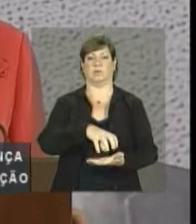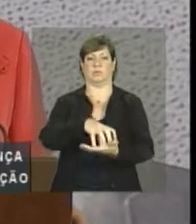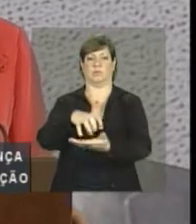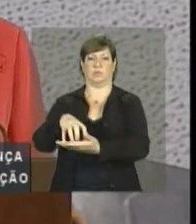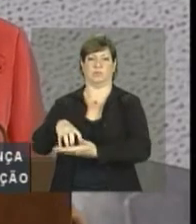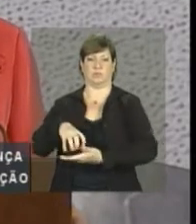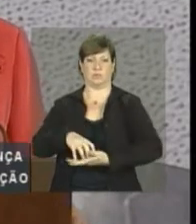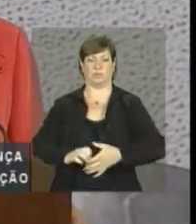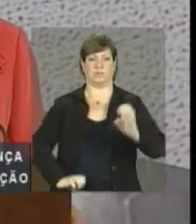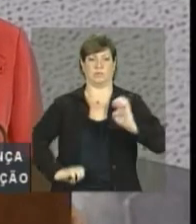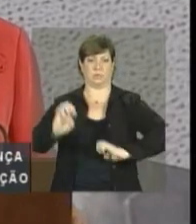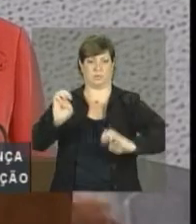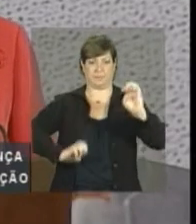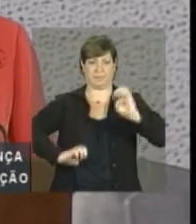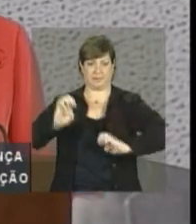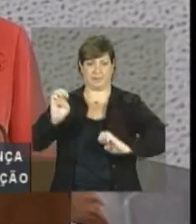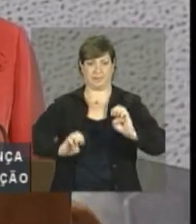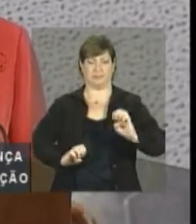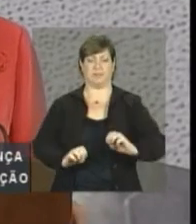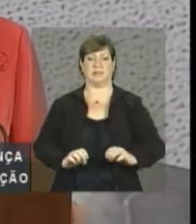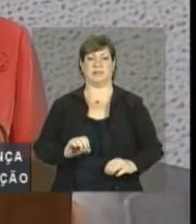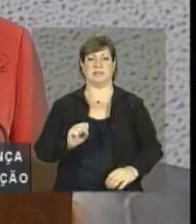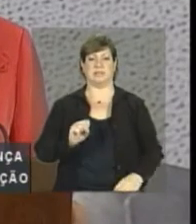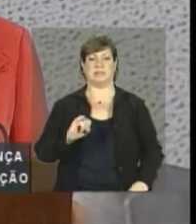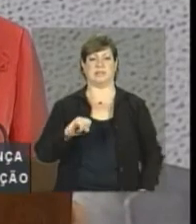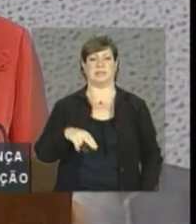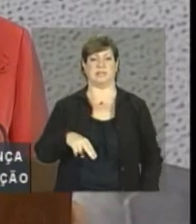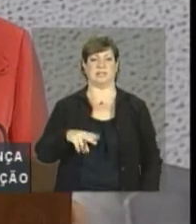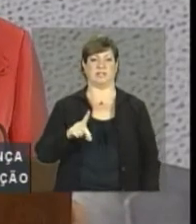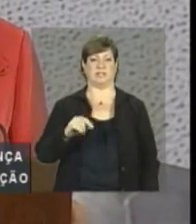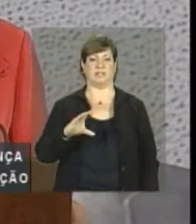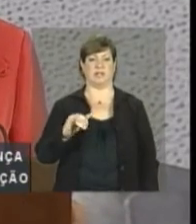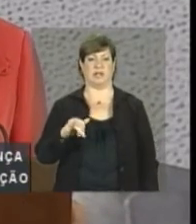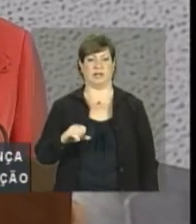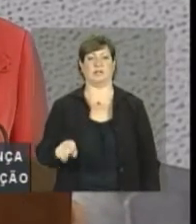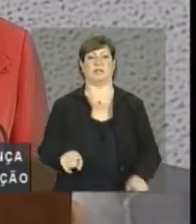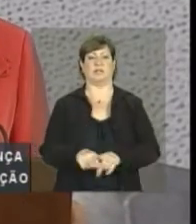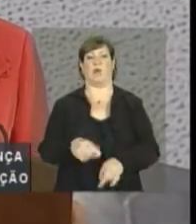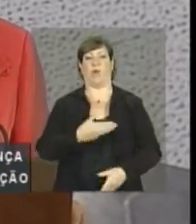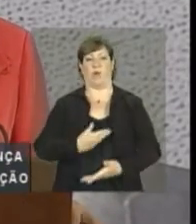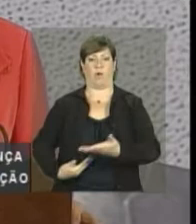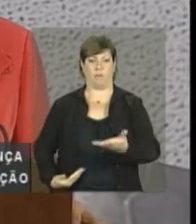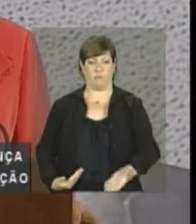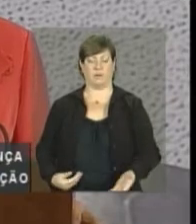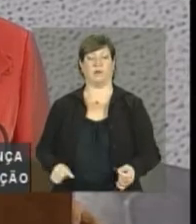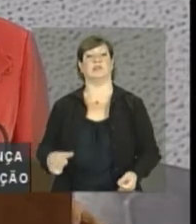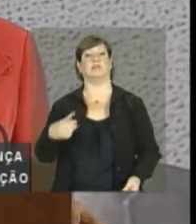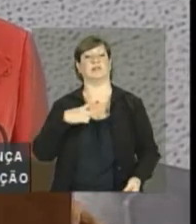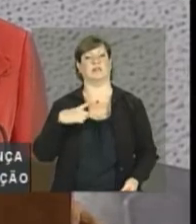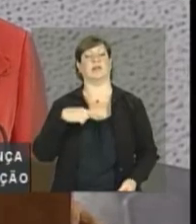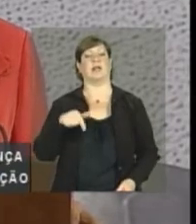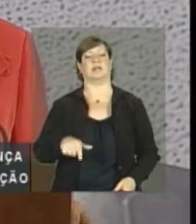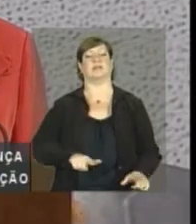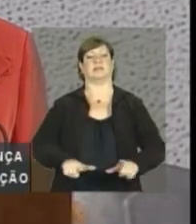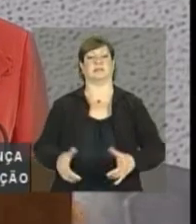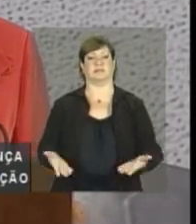organizações empresariais, sindicais e o governo tiveram nessa